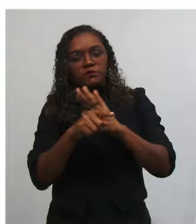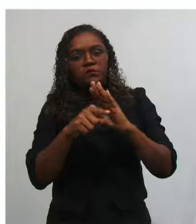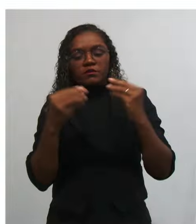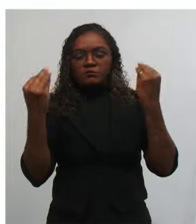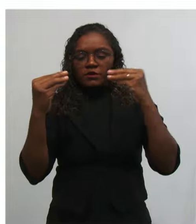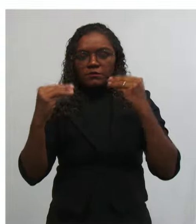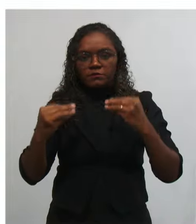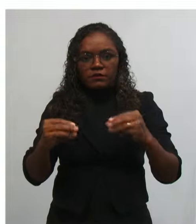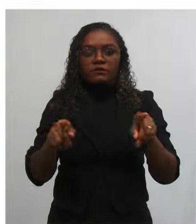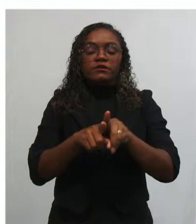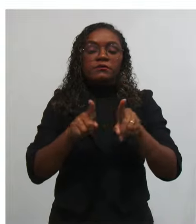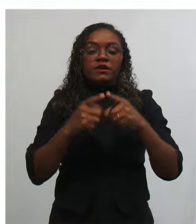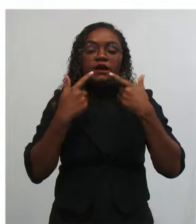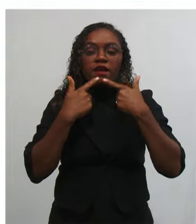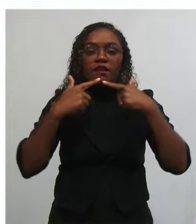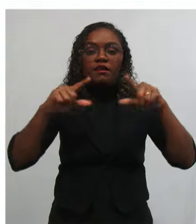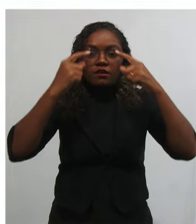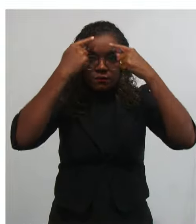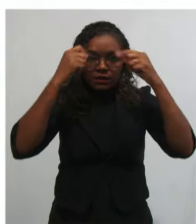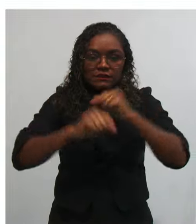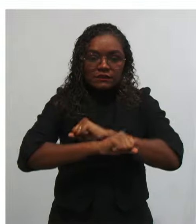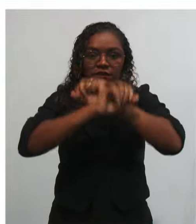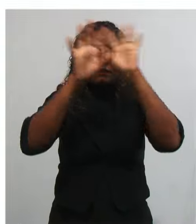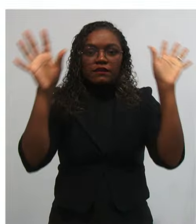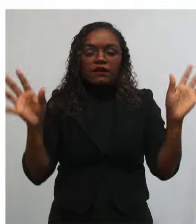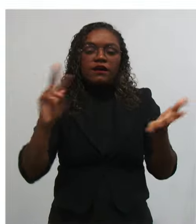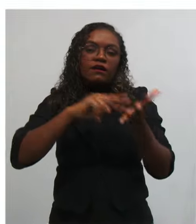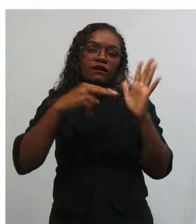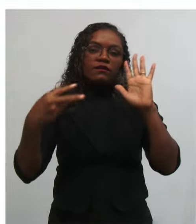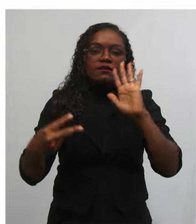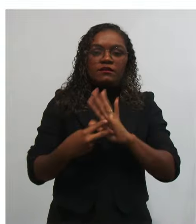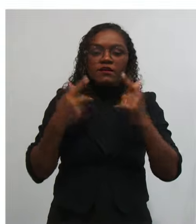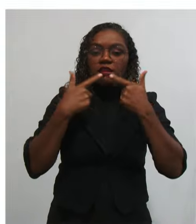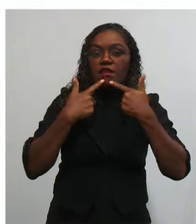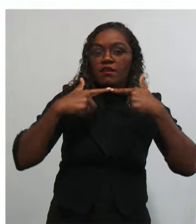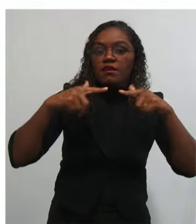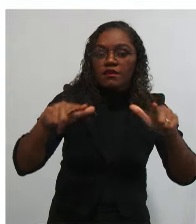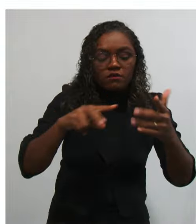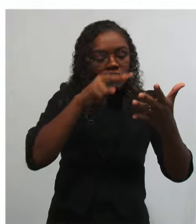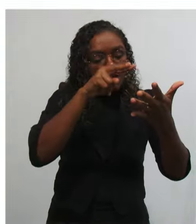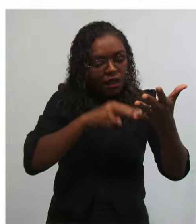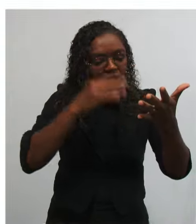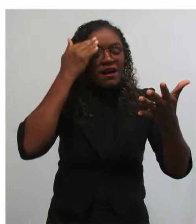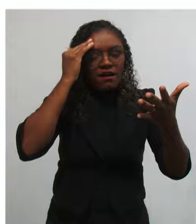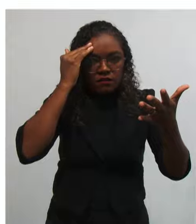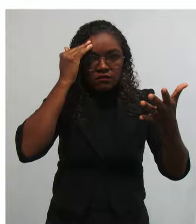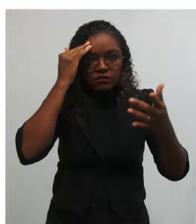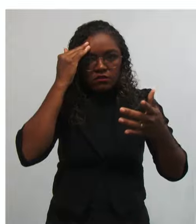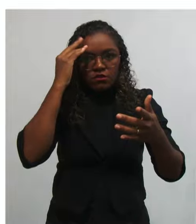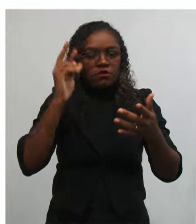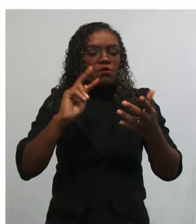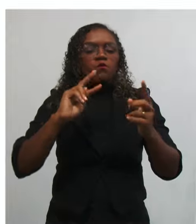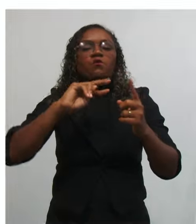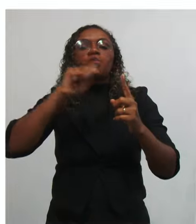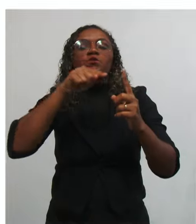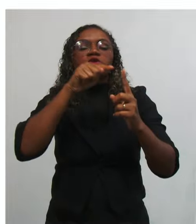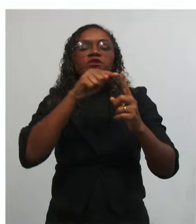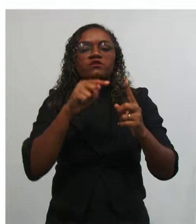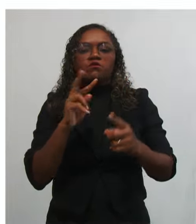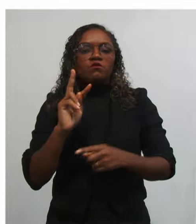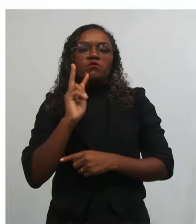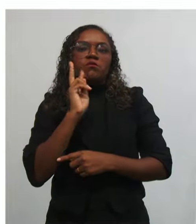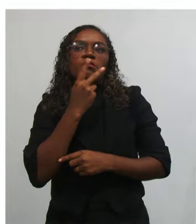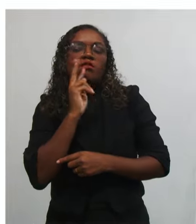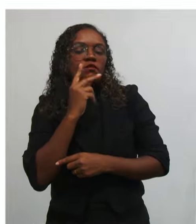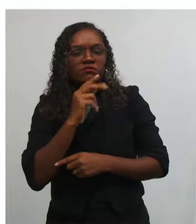linguagem Clara que tem a ver com que a gente já começou falando que o objetivo não é enganar o aluno não é aquela pegadinha de